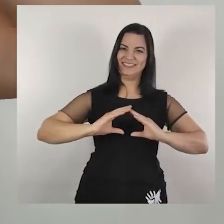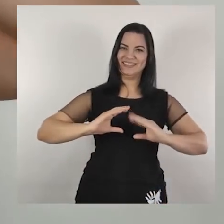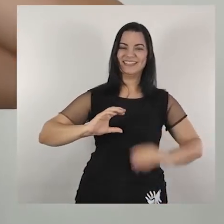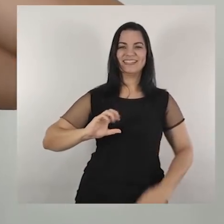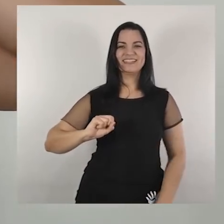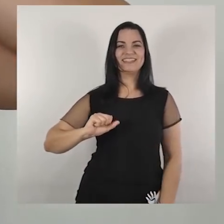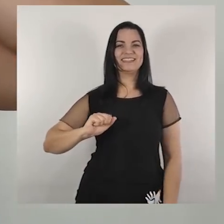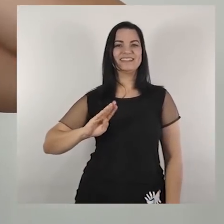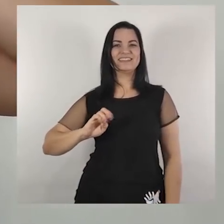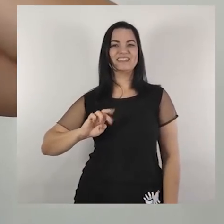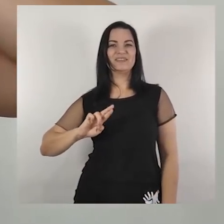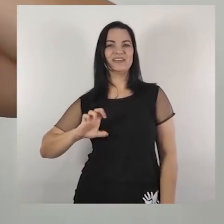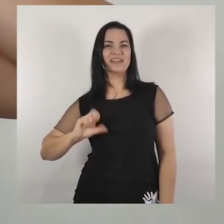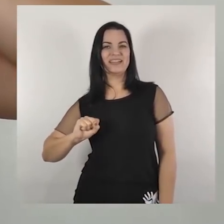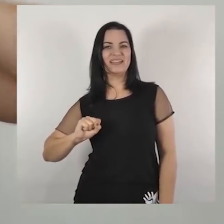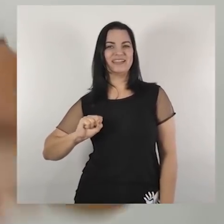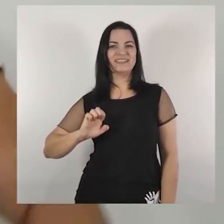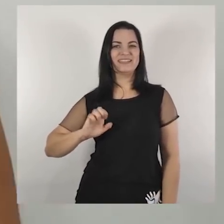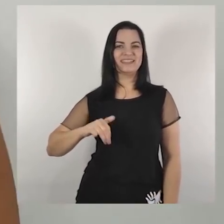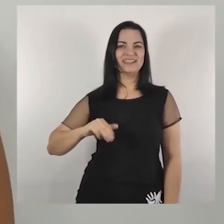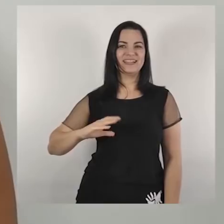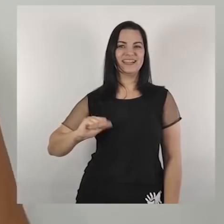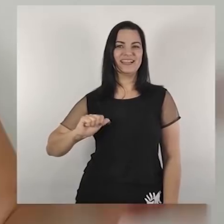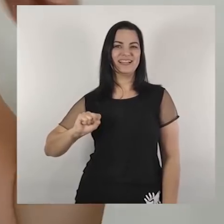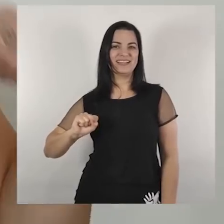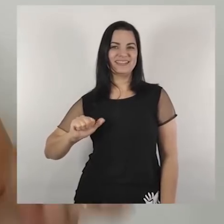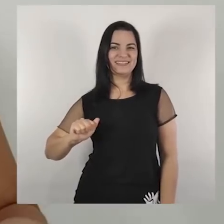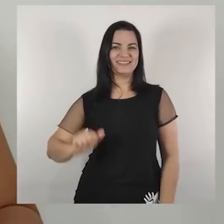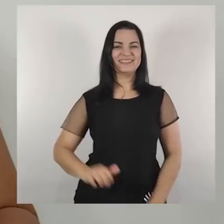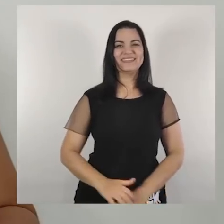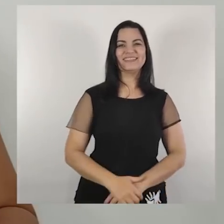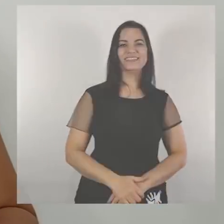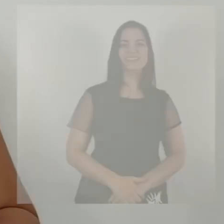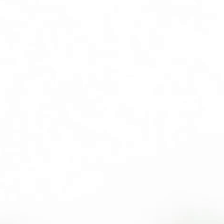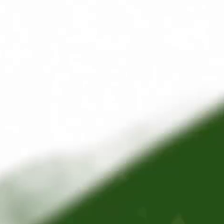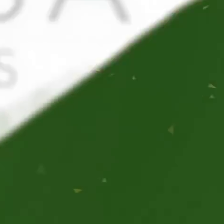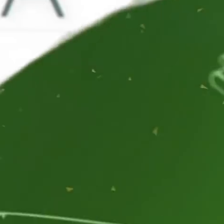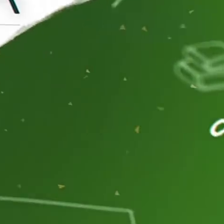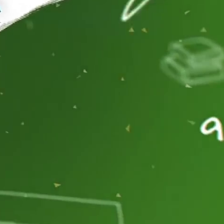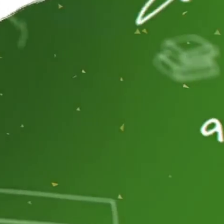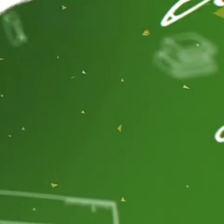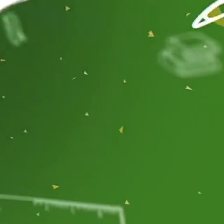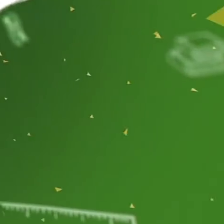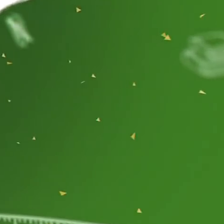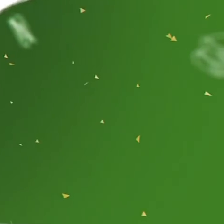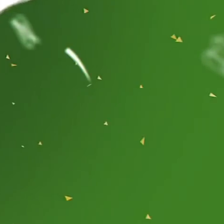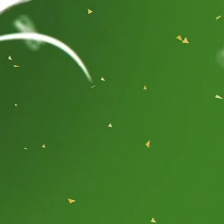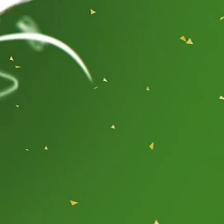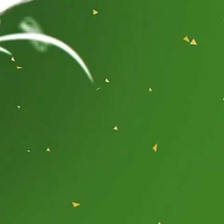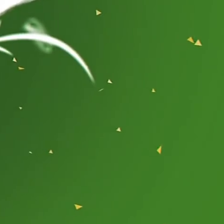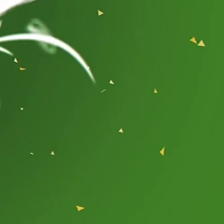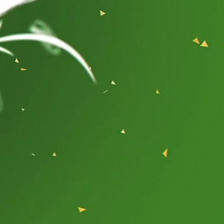hashtag Saberes em Casa ou @portalseinforme.